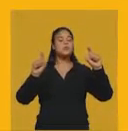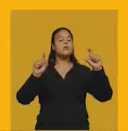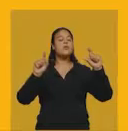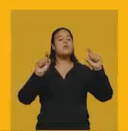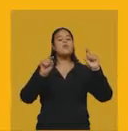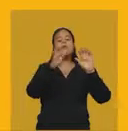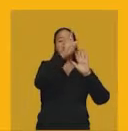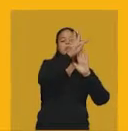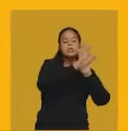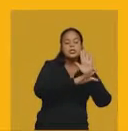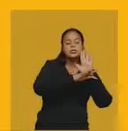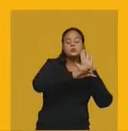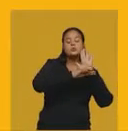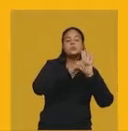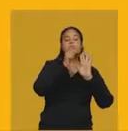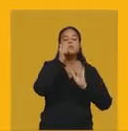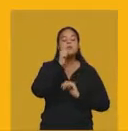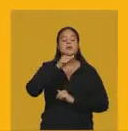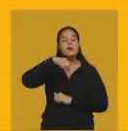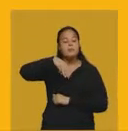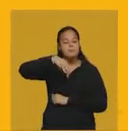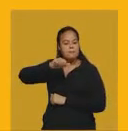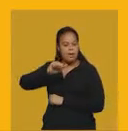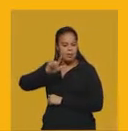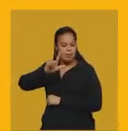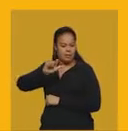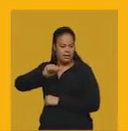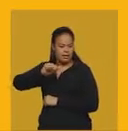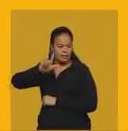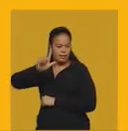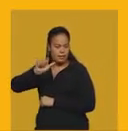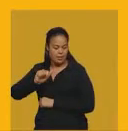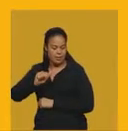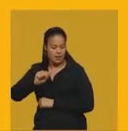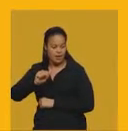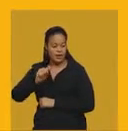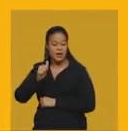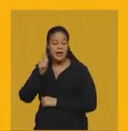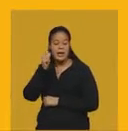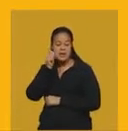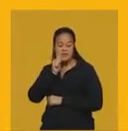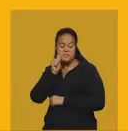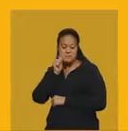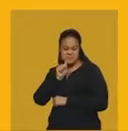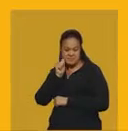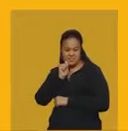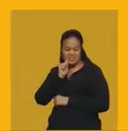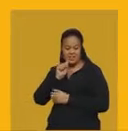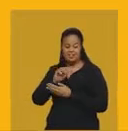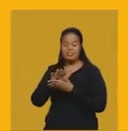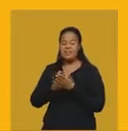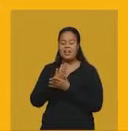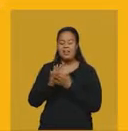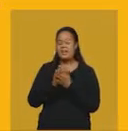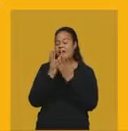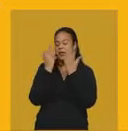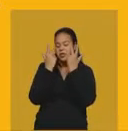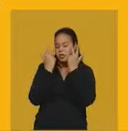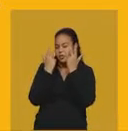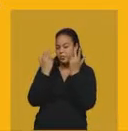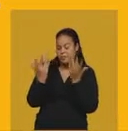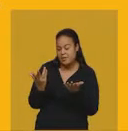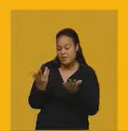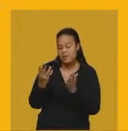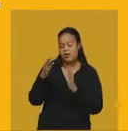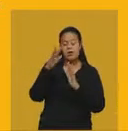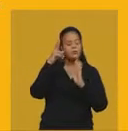Malala, uma garota nada comum. E aí, nós não faremos a leitura, vamos direto